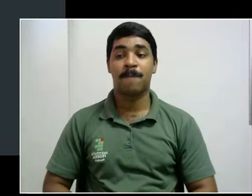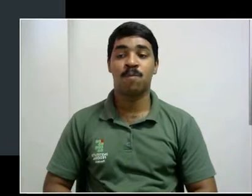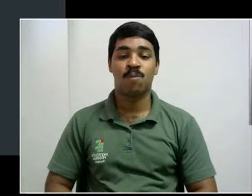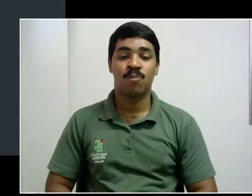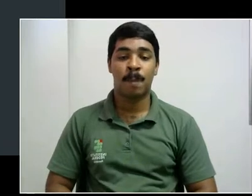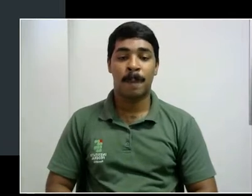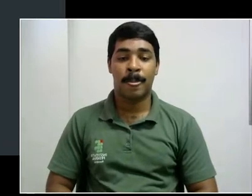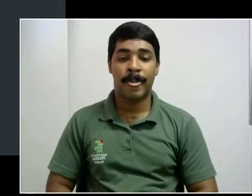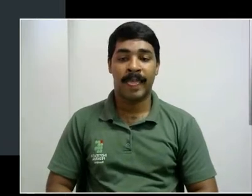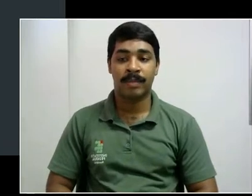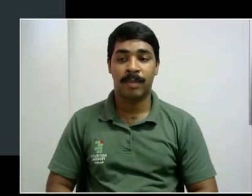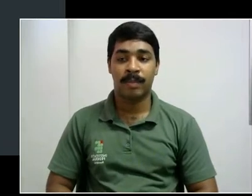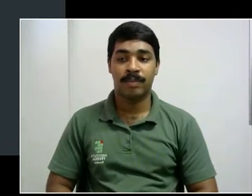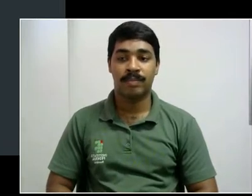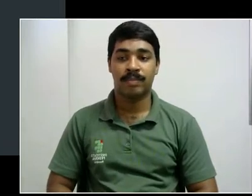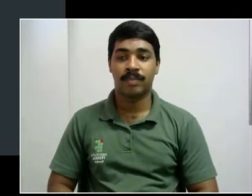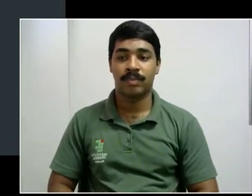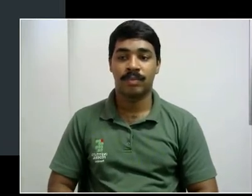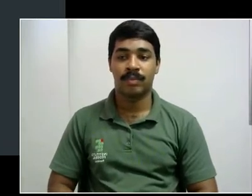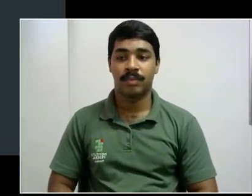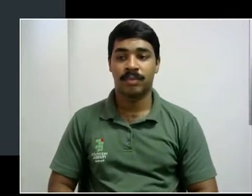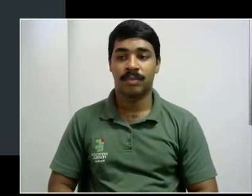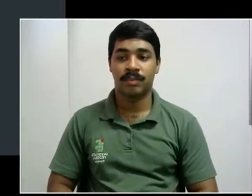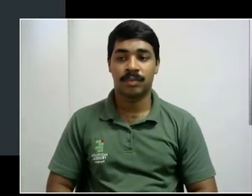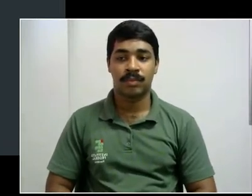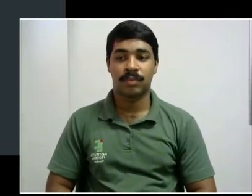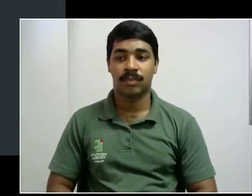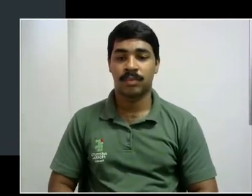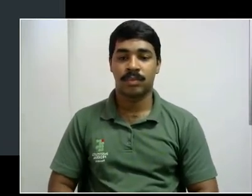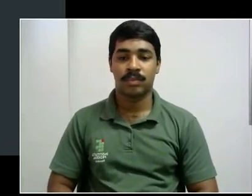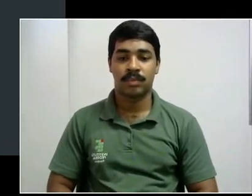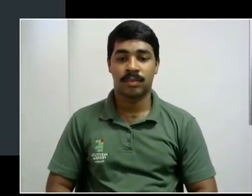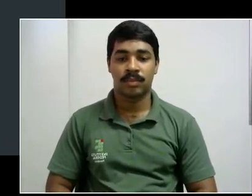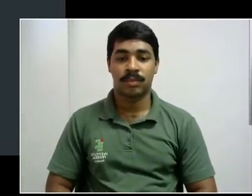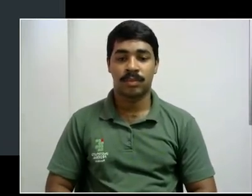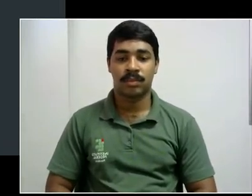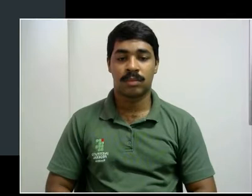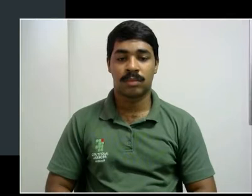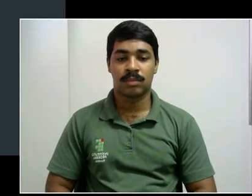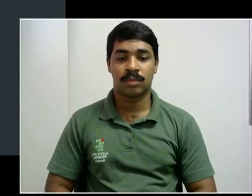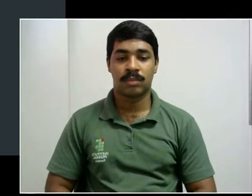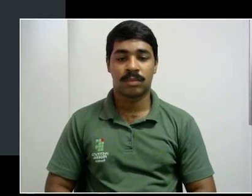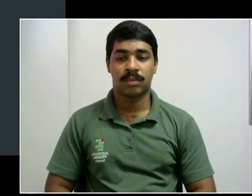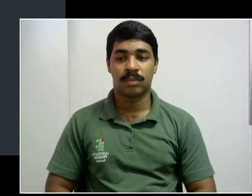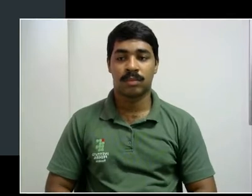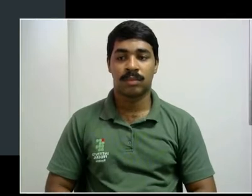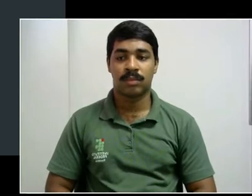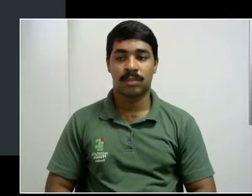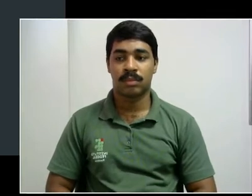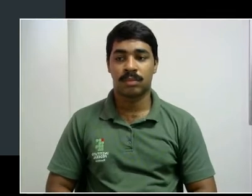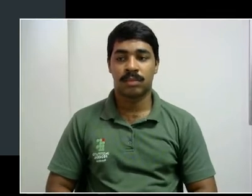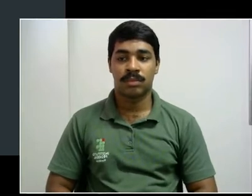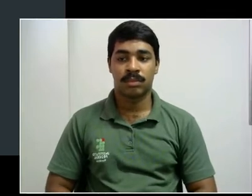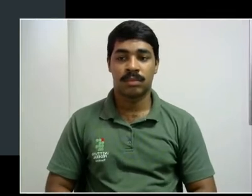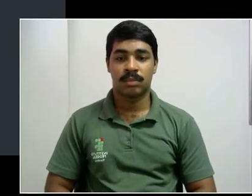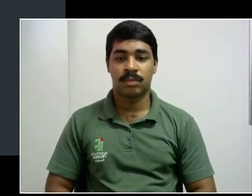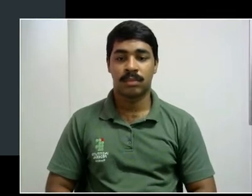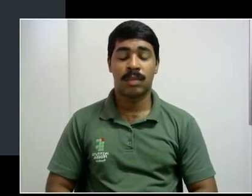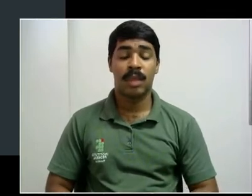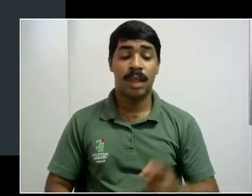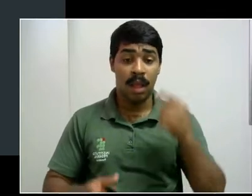na construção do gráfico da função, né, a gente olhando o gráfico, a gente destaca alguns pontos importantes, como já falei anteriormente, são dois. Primeiro, é o ponto onde a